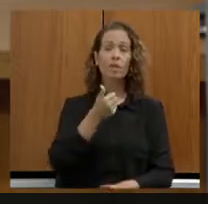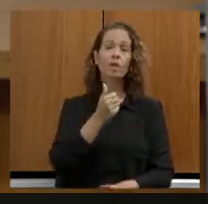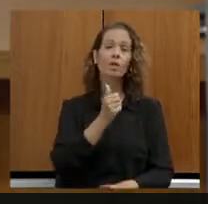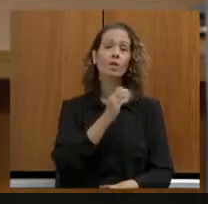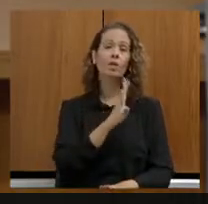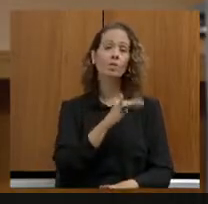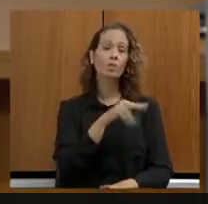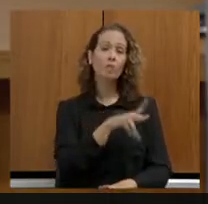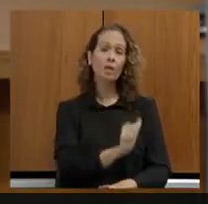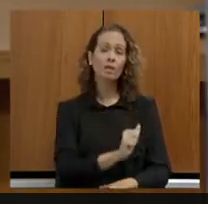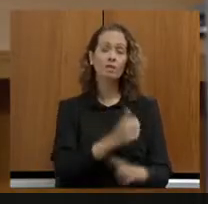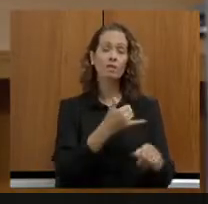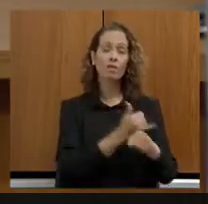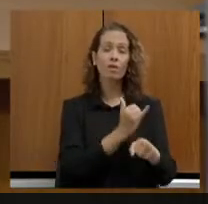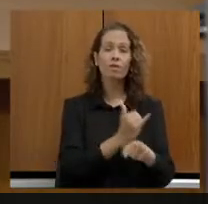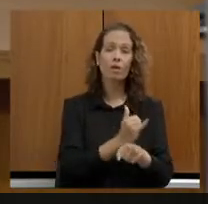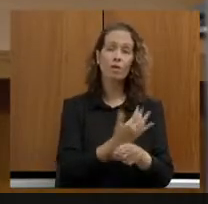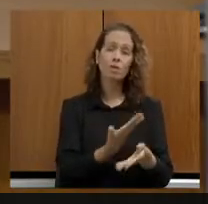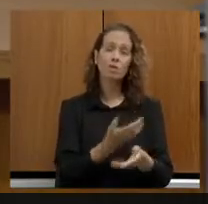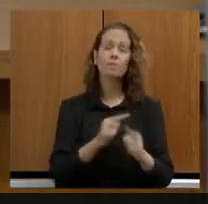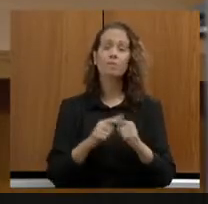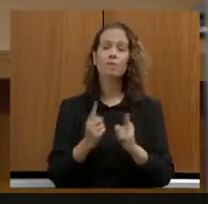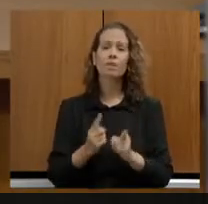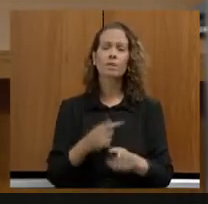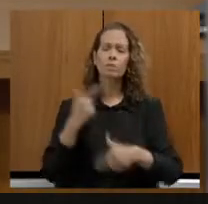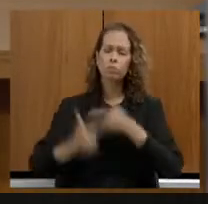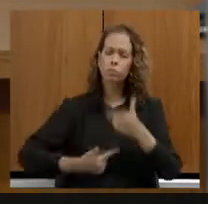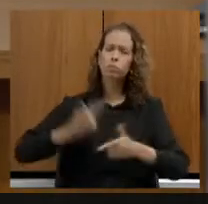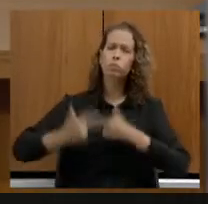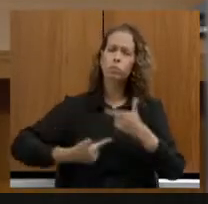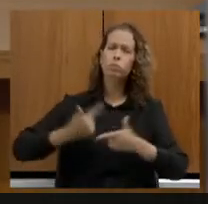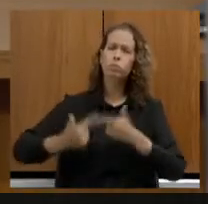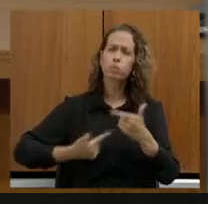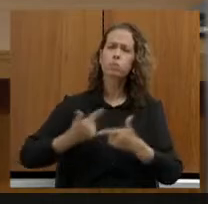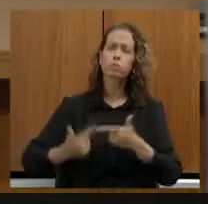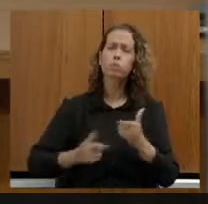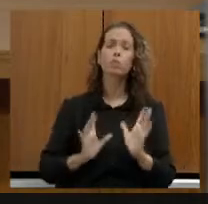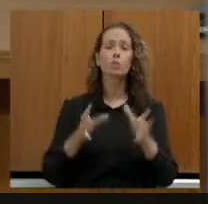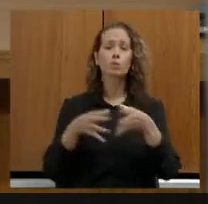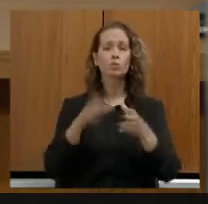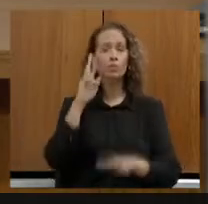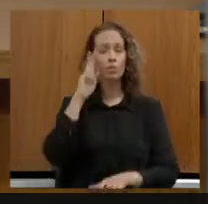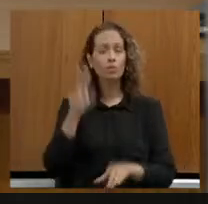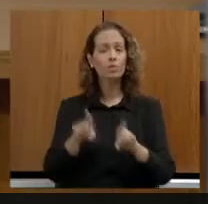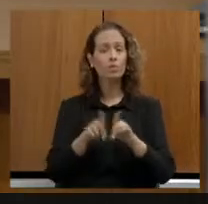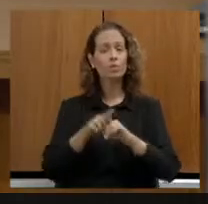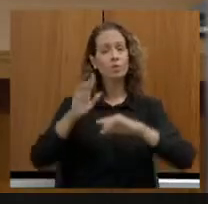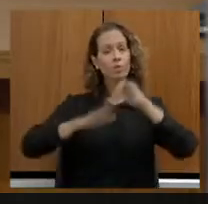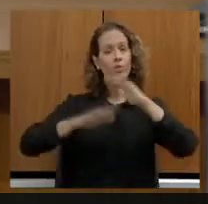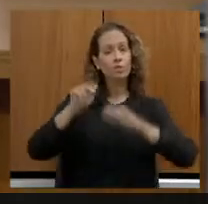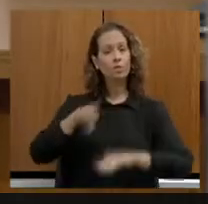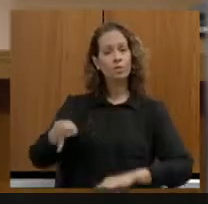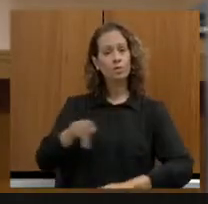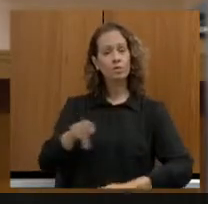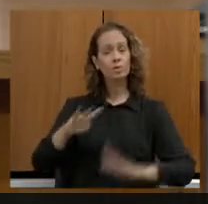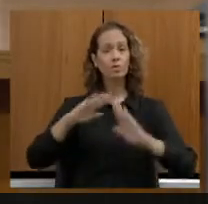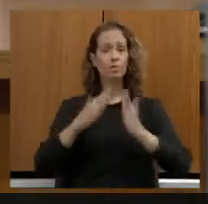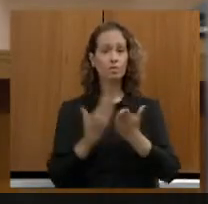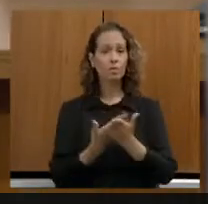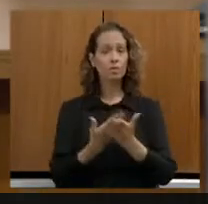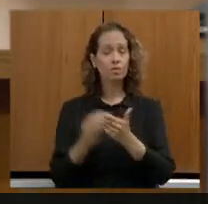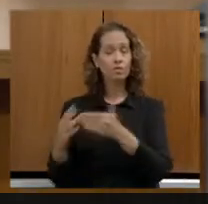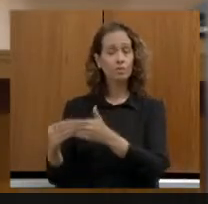e conseguimos né com esse trabalho muito muito intenso dos diretores e dos professores das escolas é